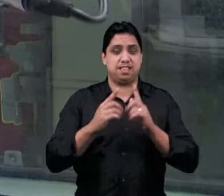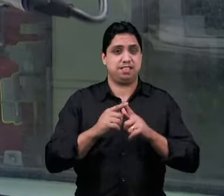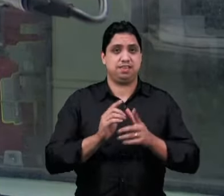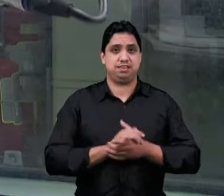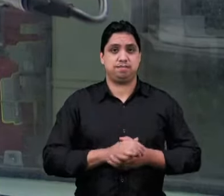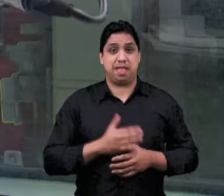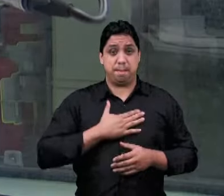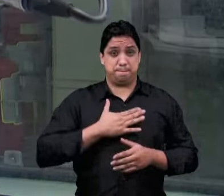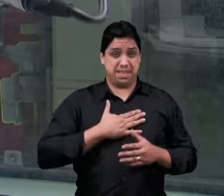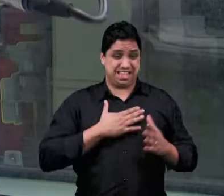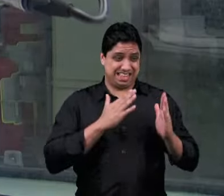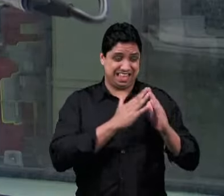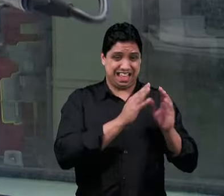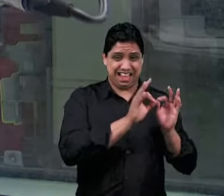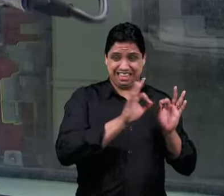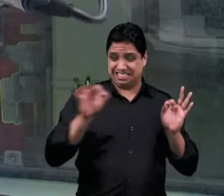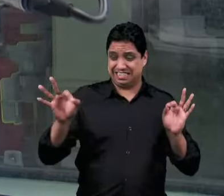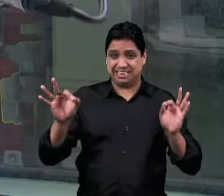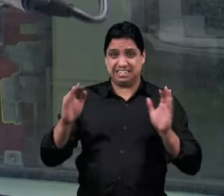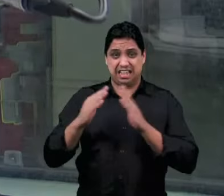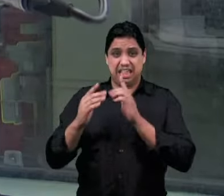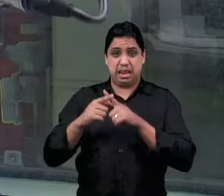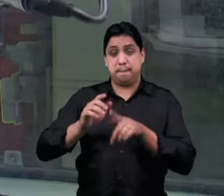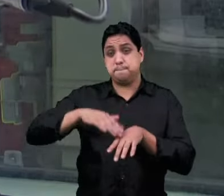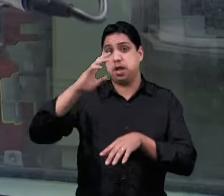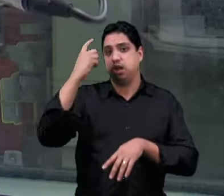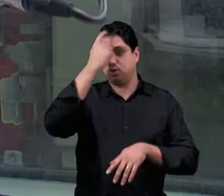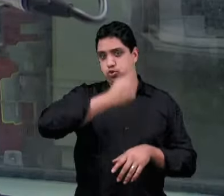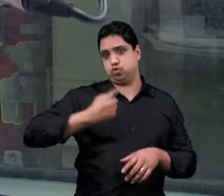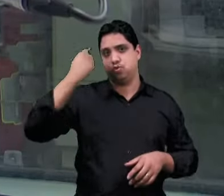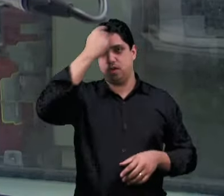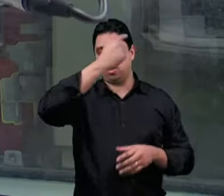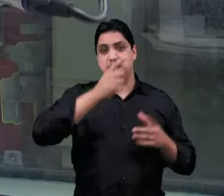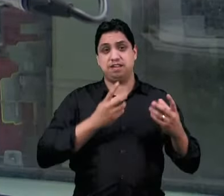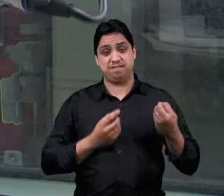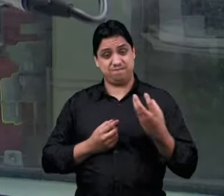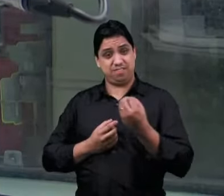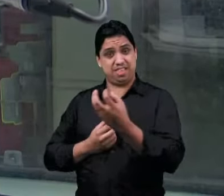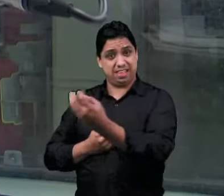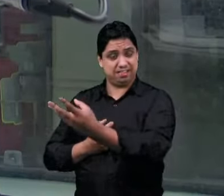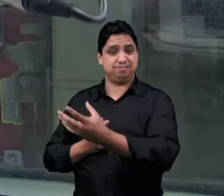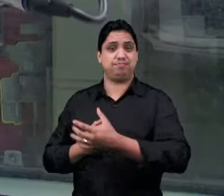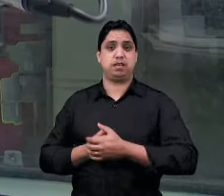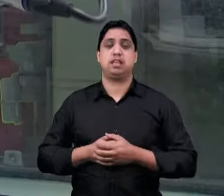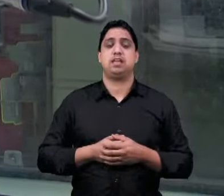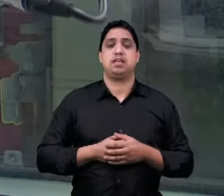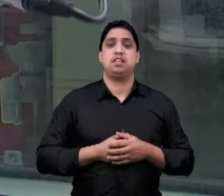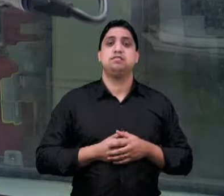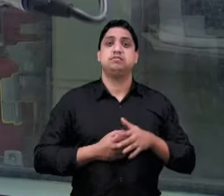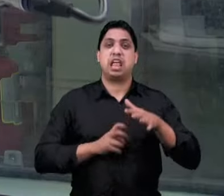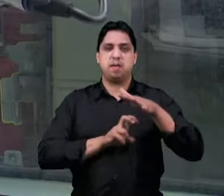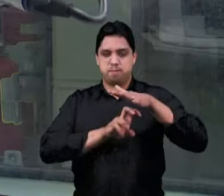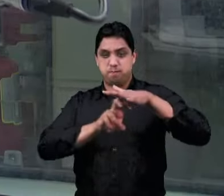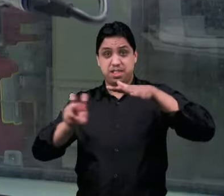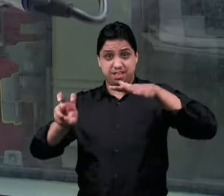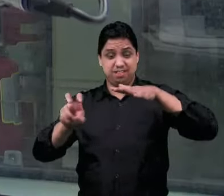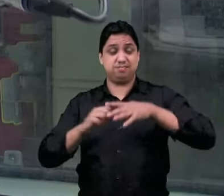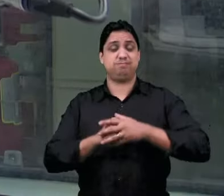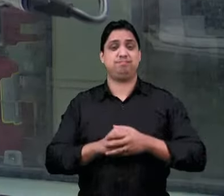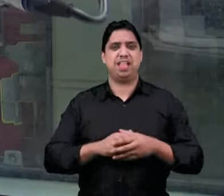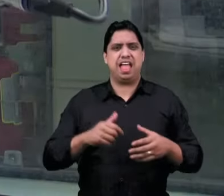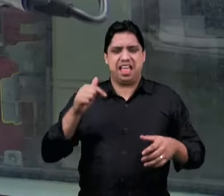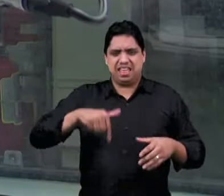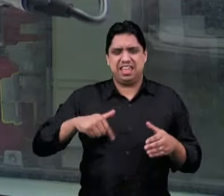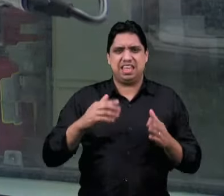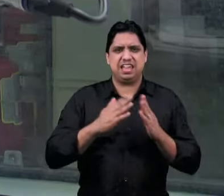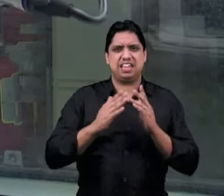Da minha casa na igreja era mais de 1 hora de viagem, pegando metrô. Aqui nós temos igrejas próximas da nossa